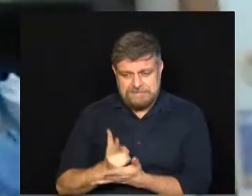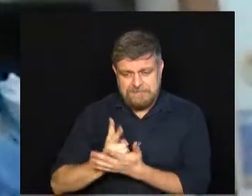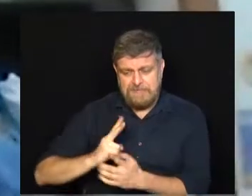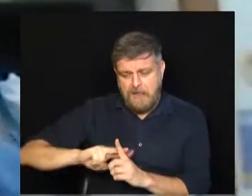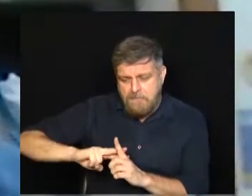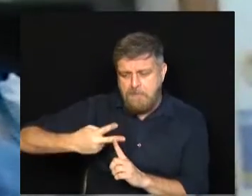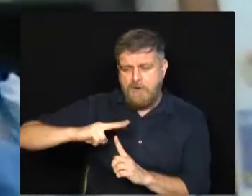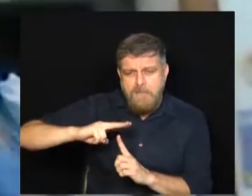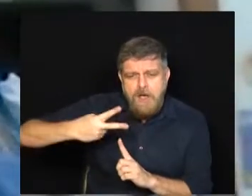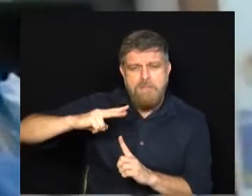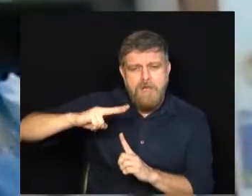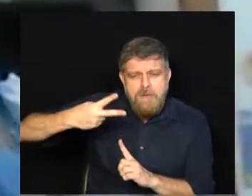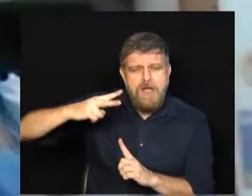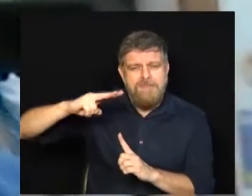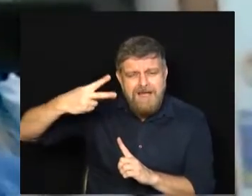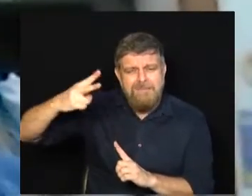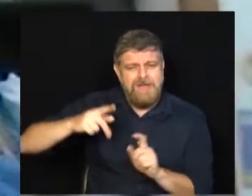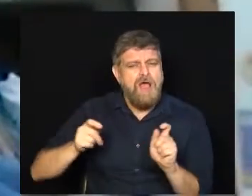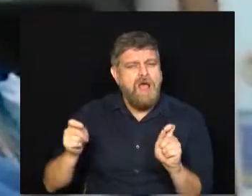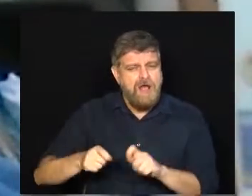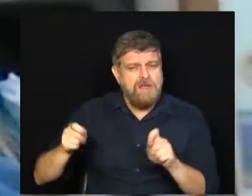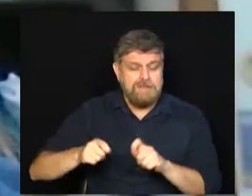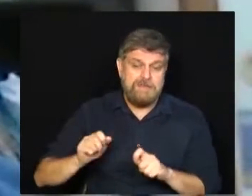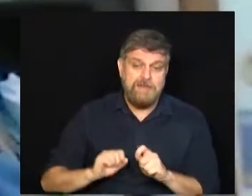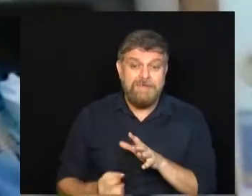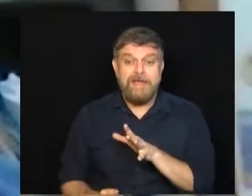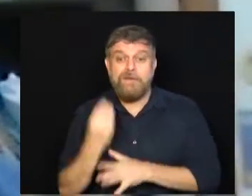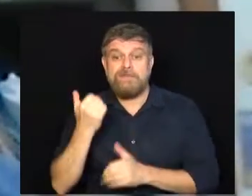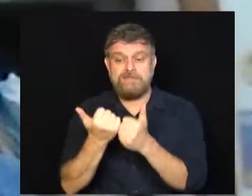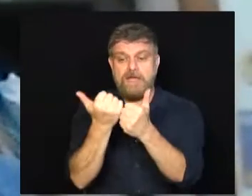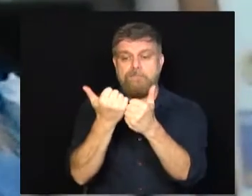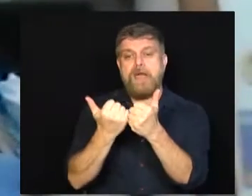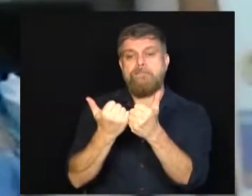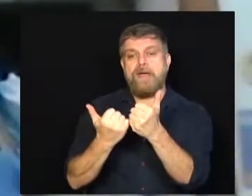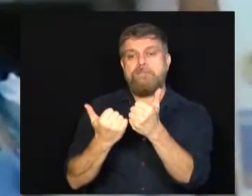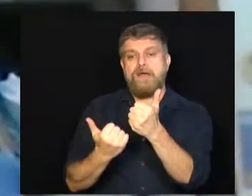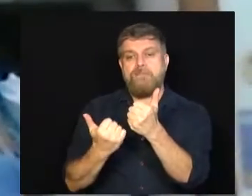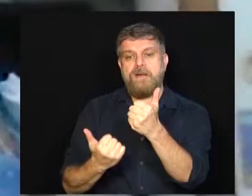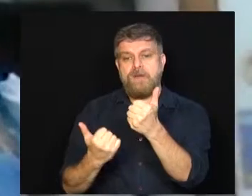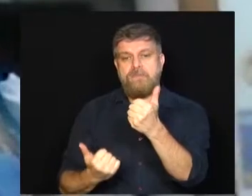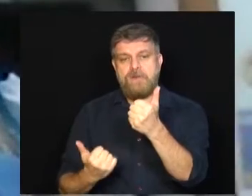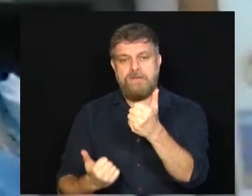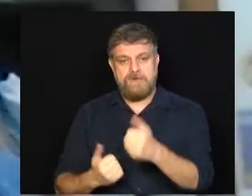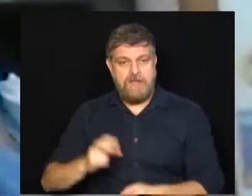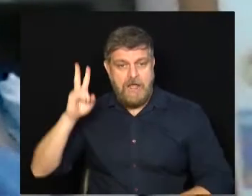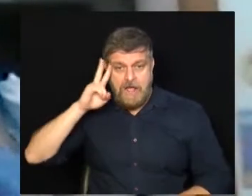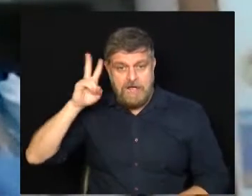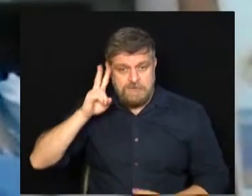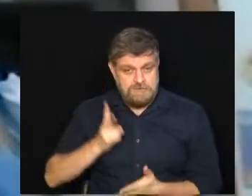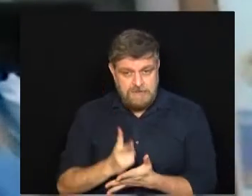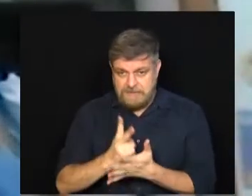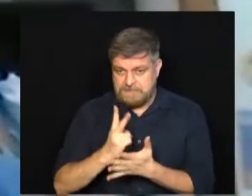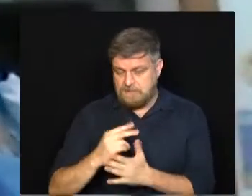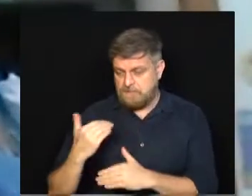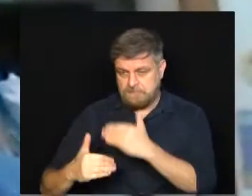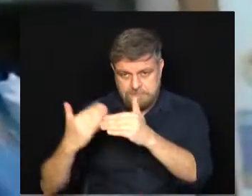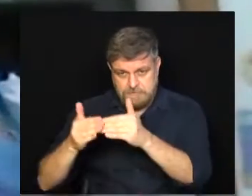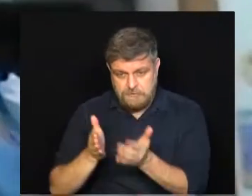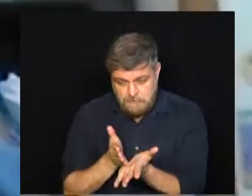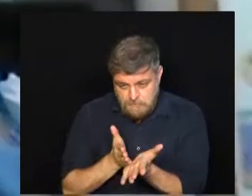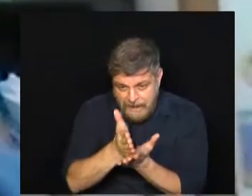algo insuscetível a retrocessos, porque a história não é linear. Se a história fosse linear, muita